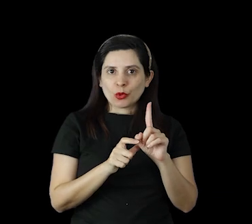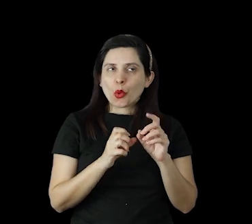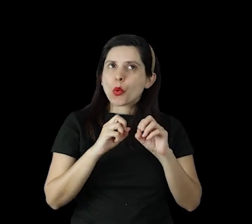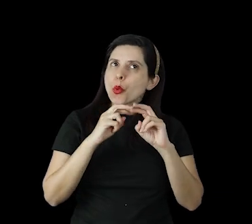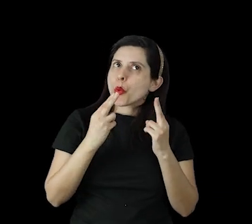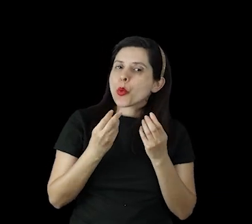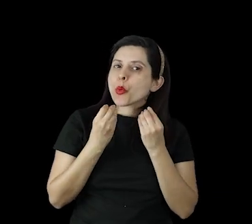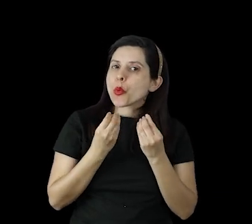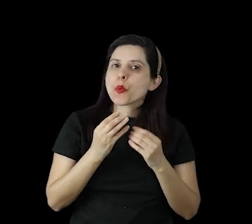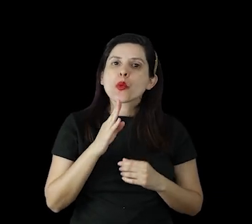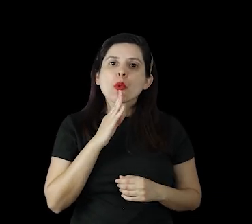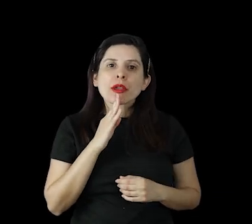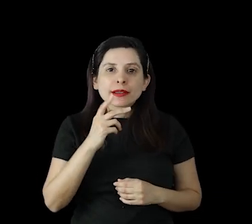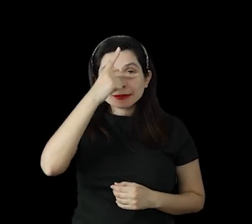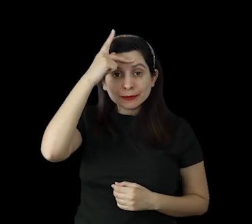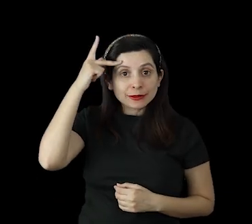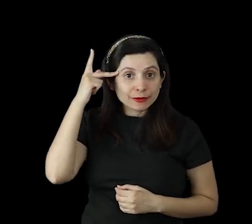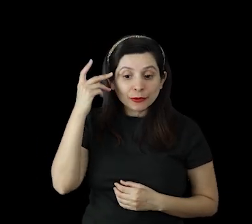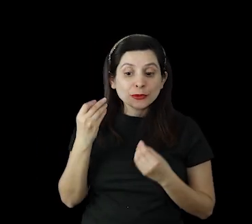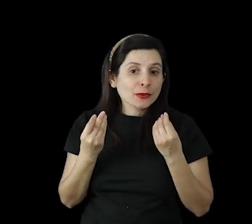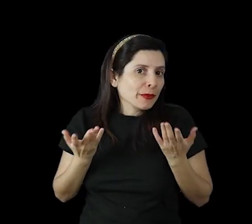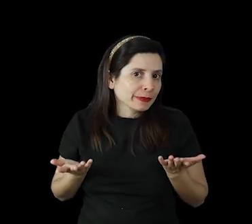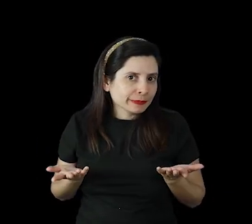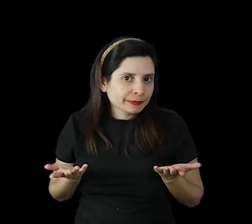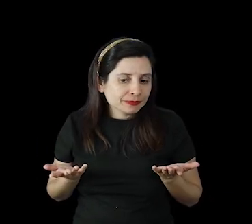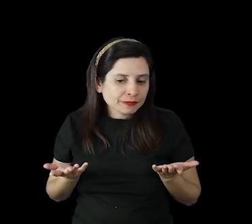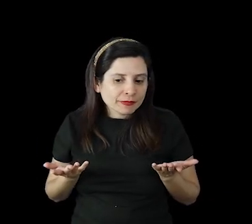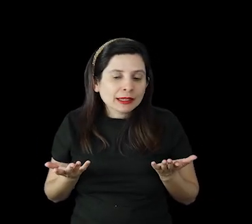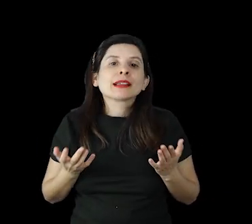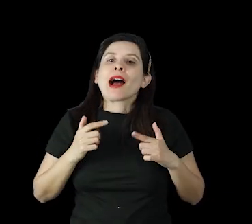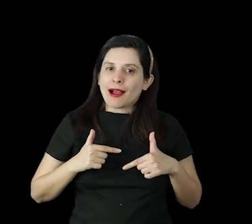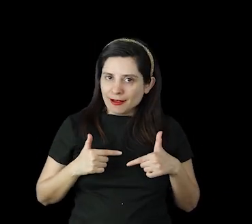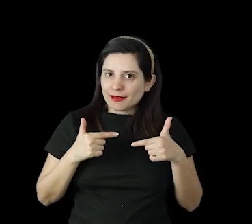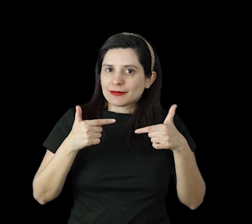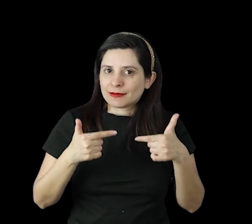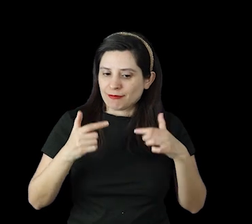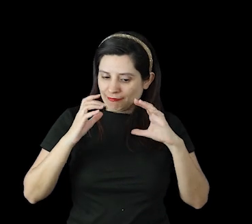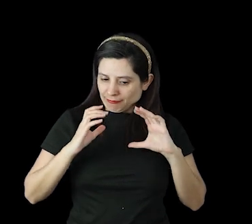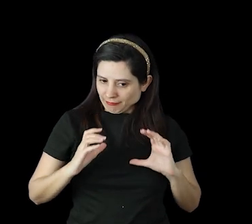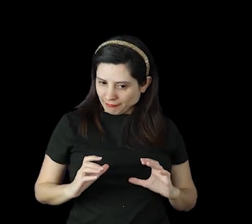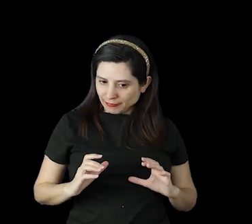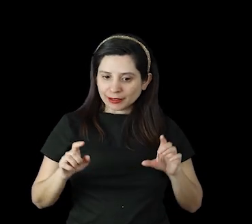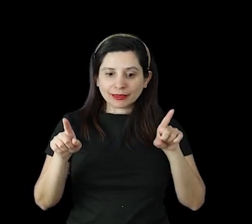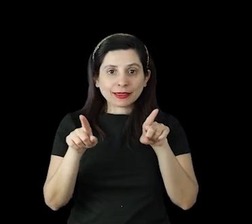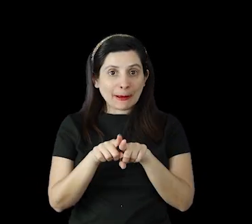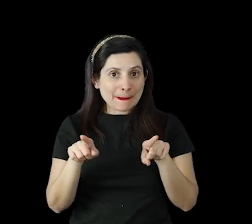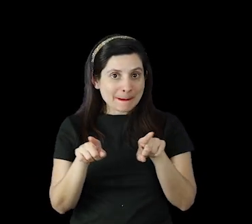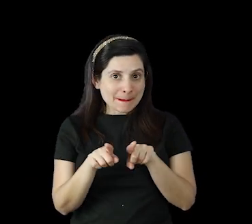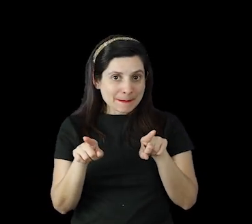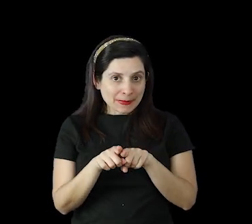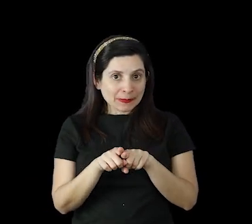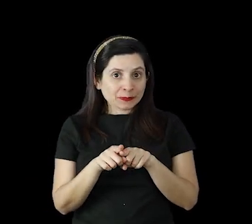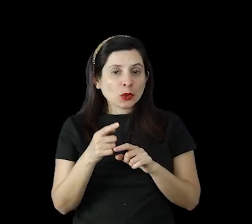que a gente conhece uma pessoa? São pelas ações e também